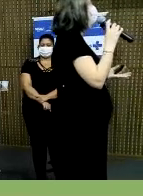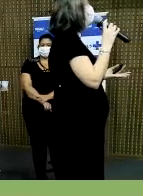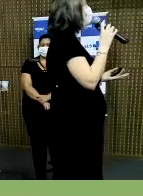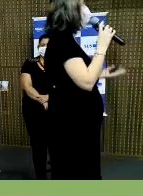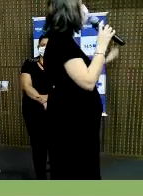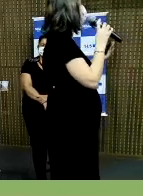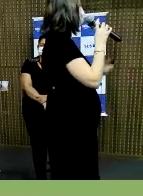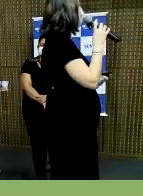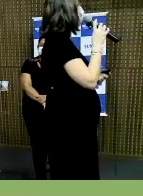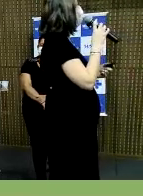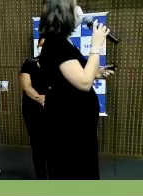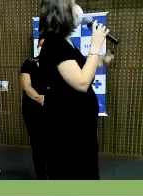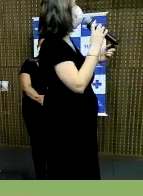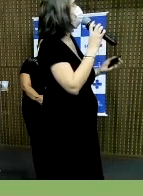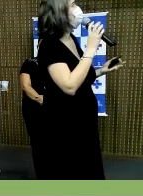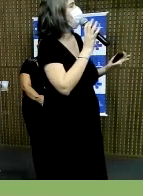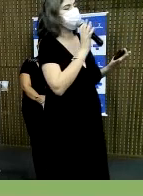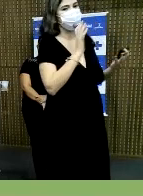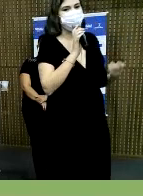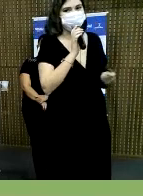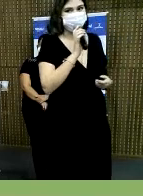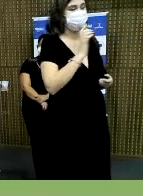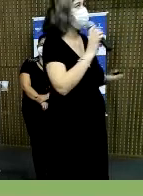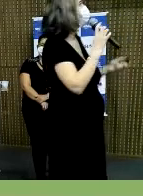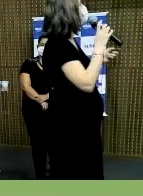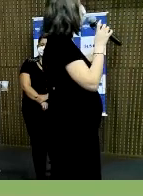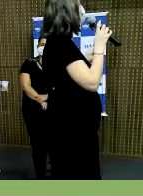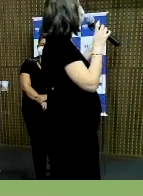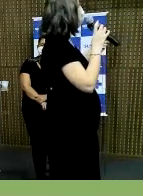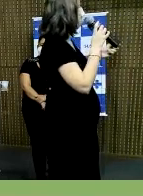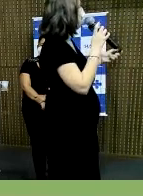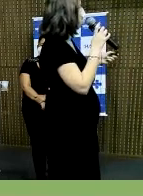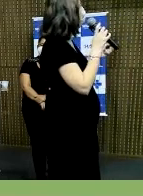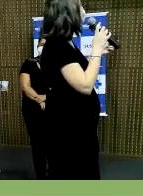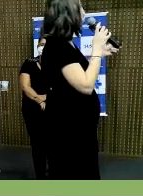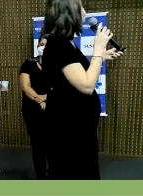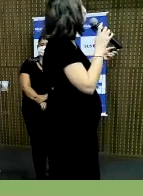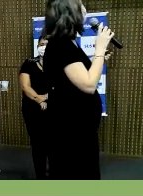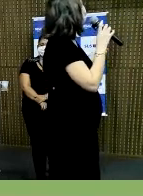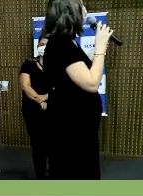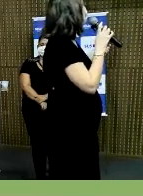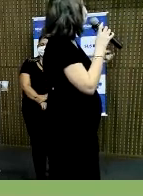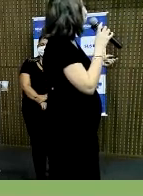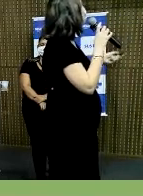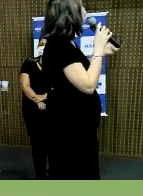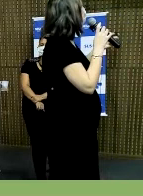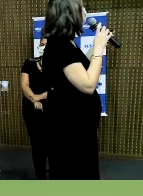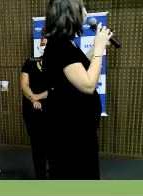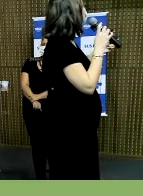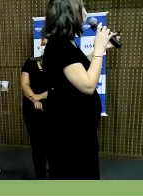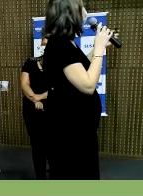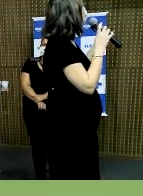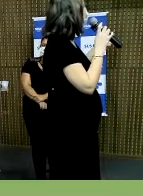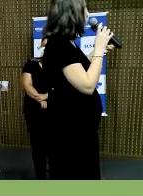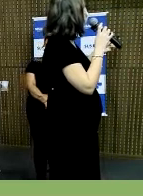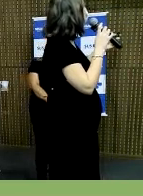números diminuídos, né? Não é os números que a gente gostaria, como, por exemplo, os 11% da proporção de atendido